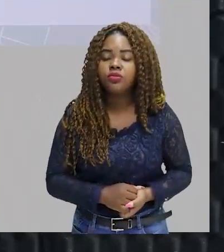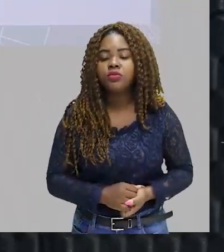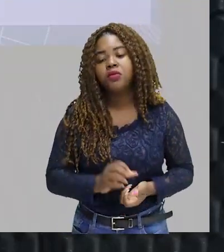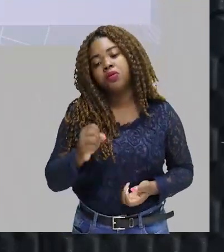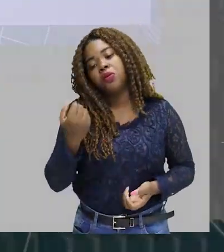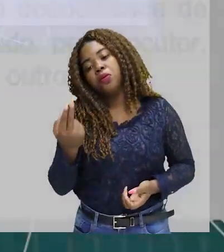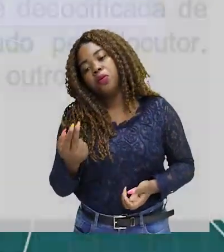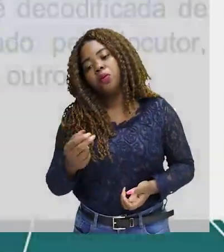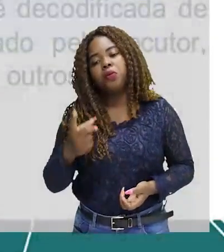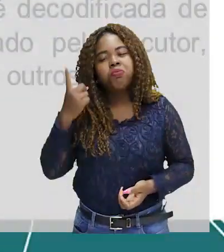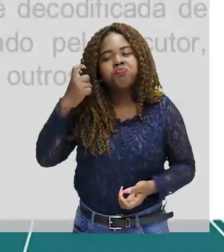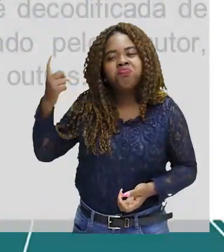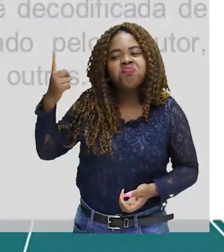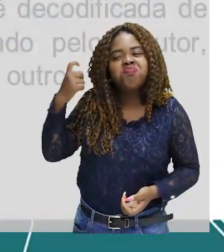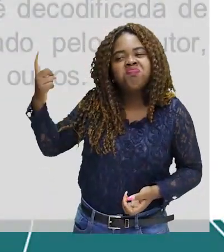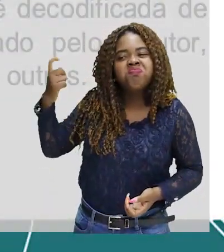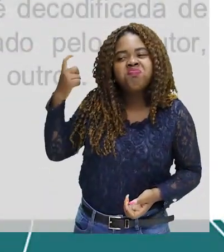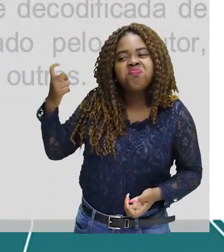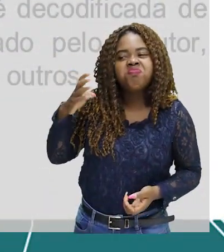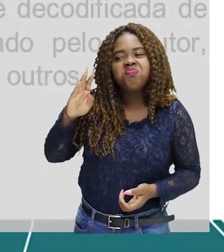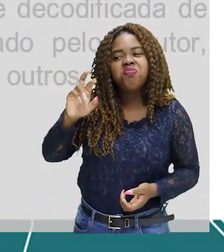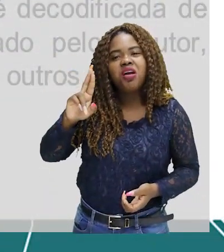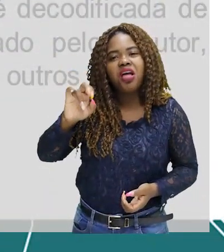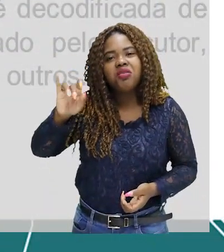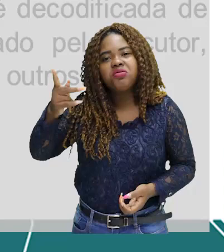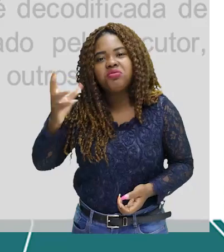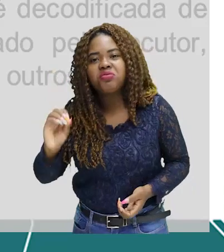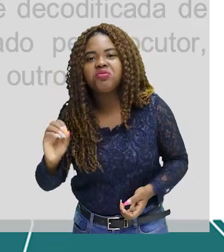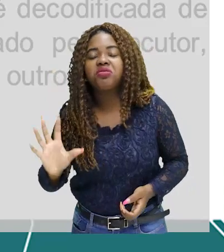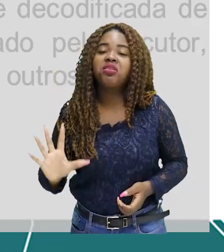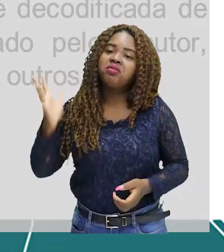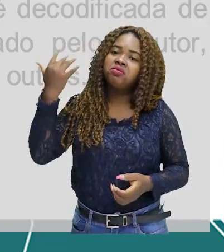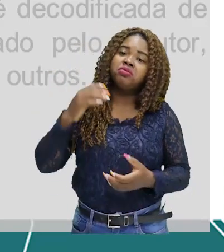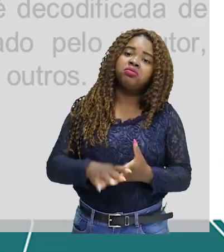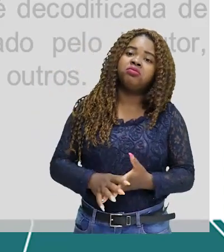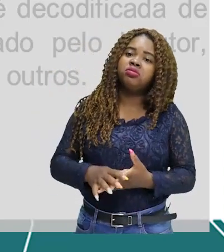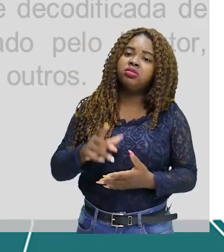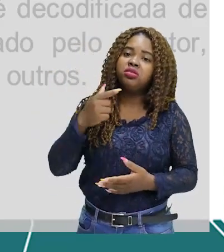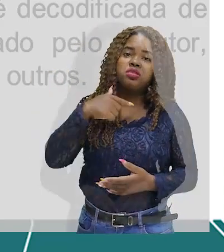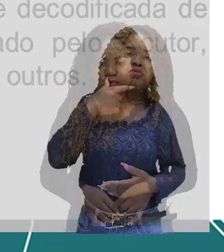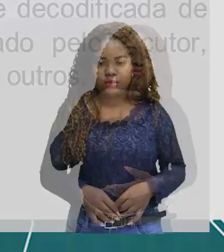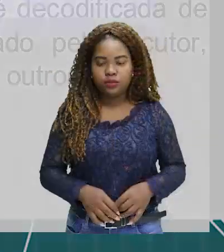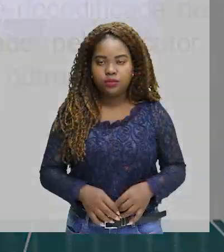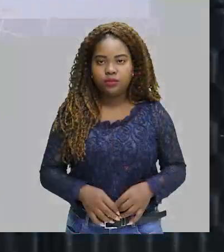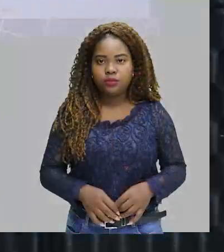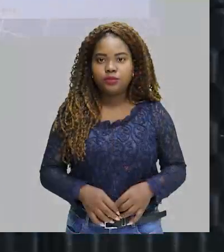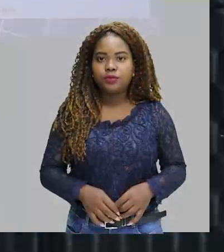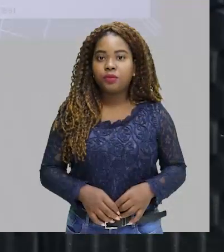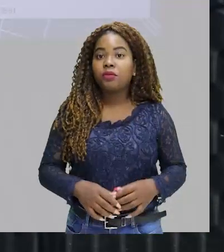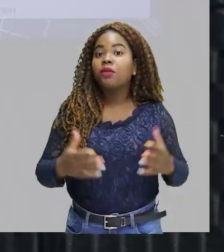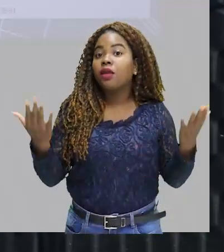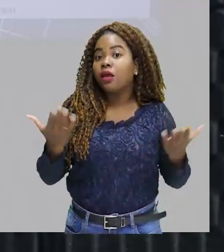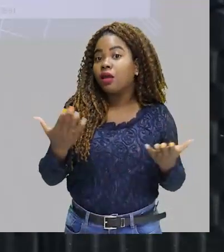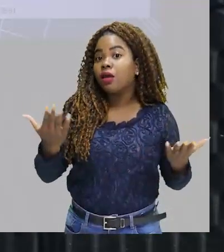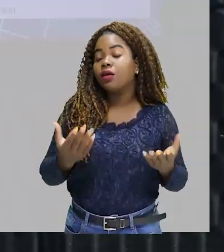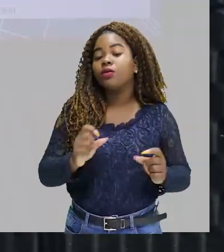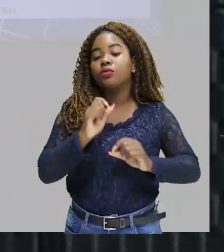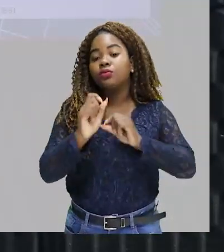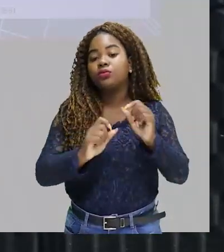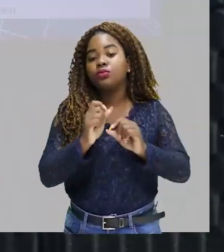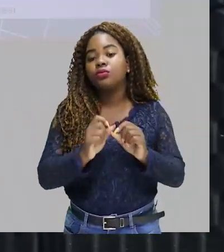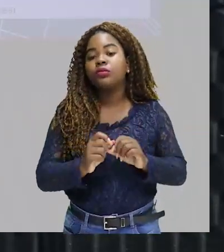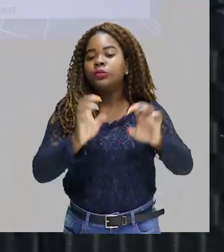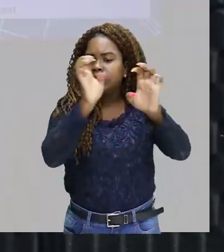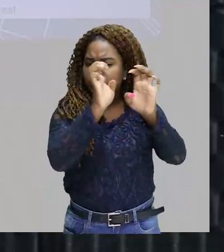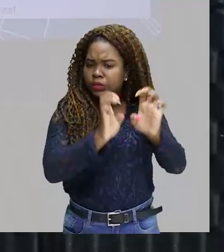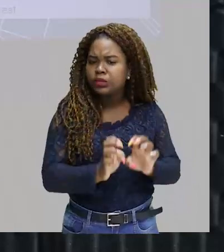ruído mesmo, um barulho que aconteceu na comunicação e eu não consegui ter uma interpretação correta. Vamos ver então agora o quadro que traz todo